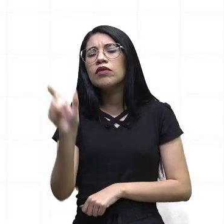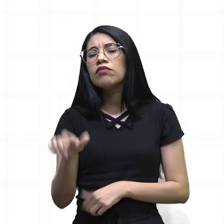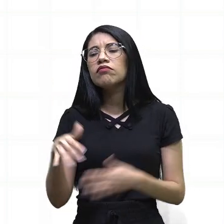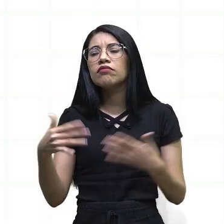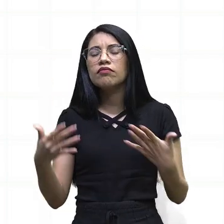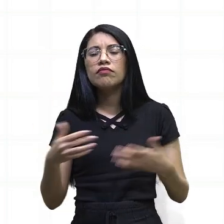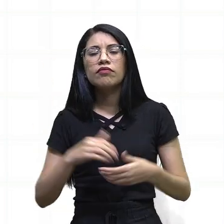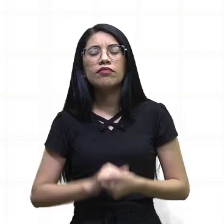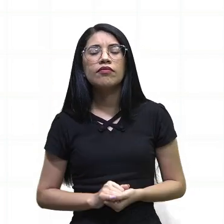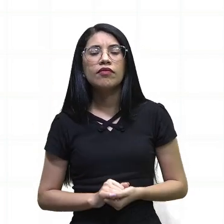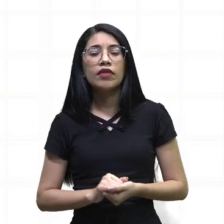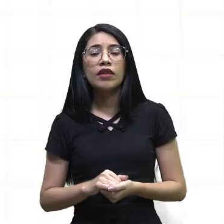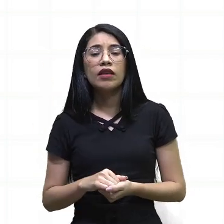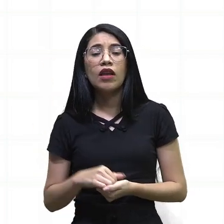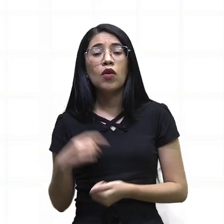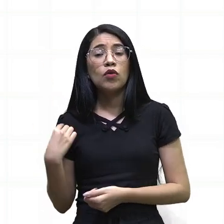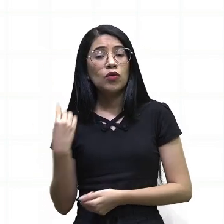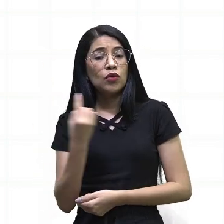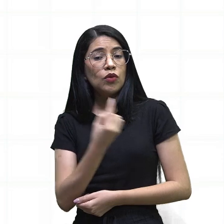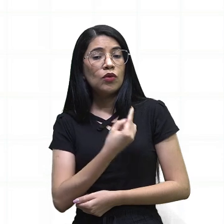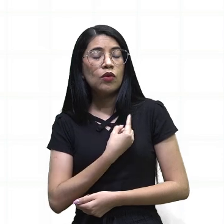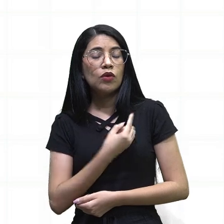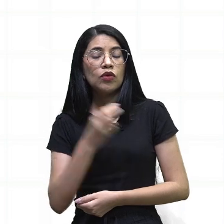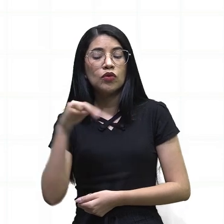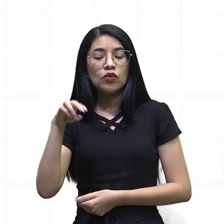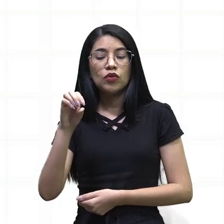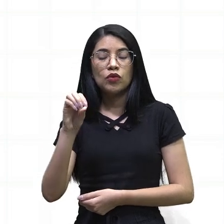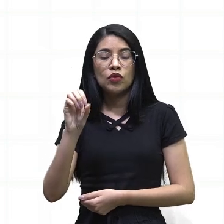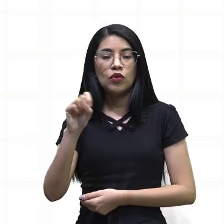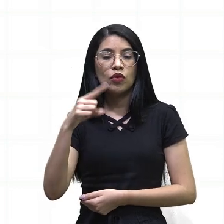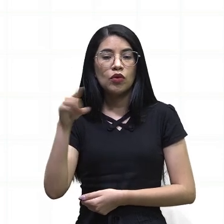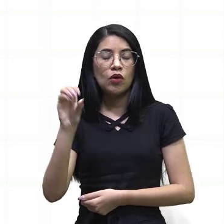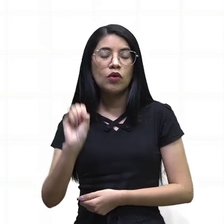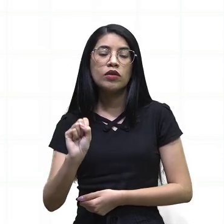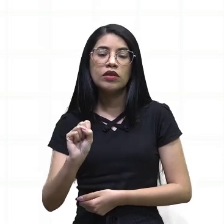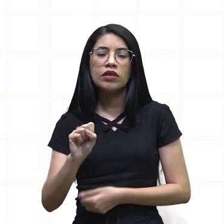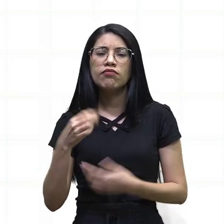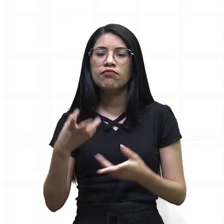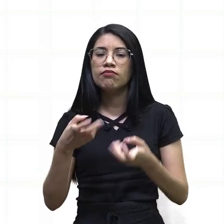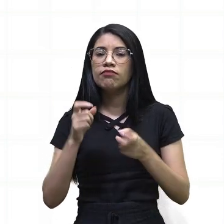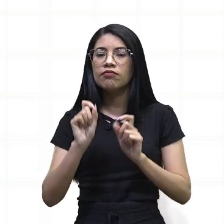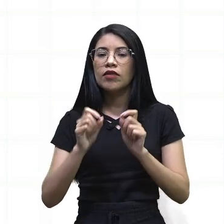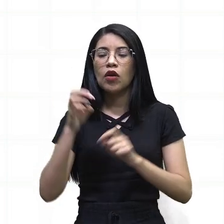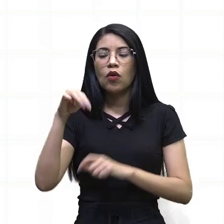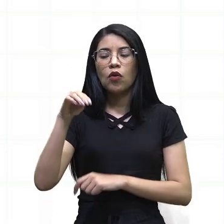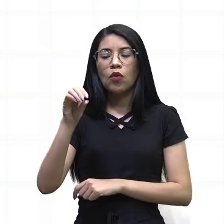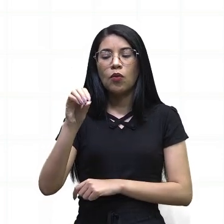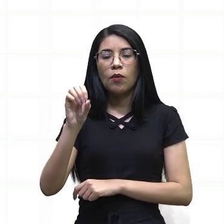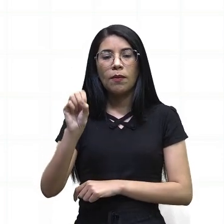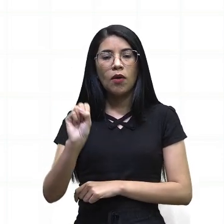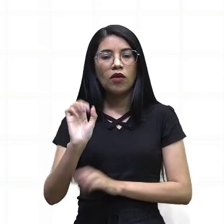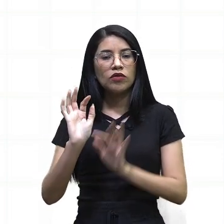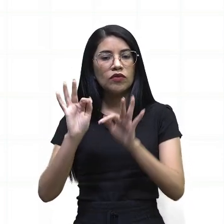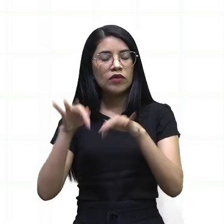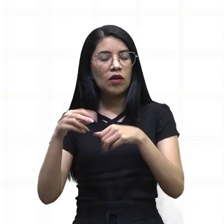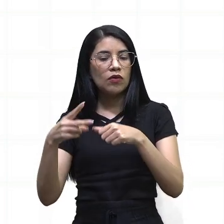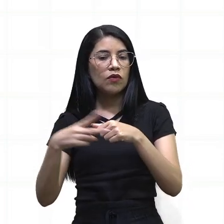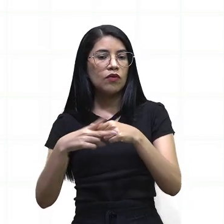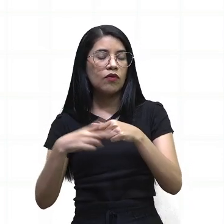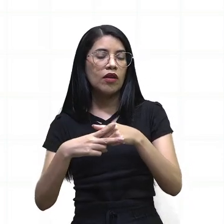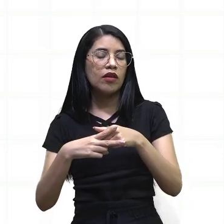foi? Nós visitamos. Percebam que pela terminação do verbo,